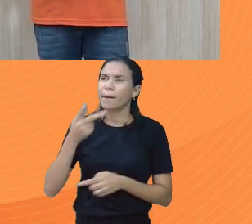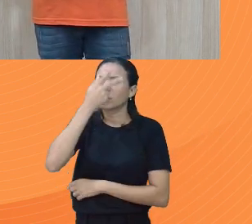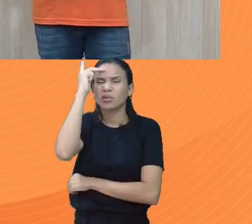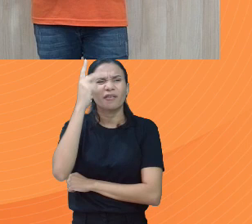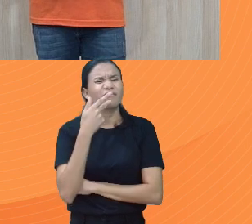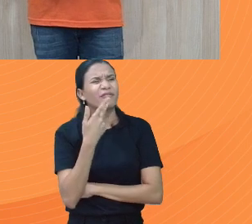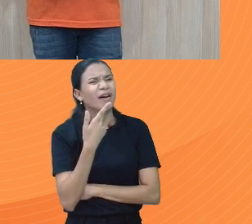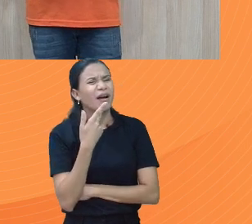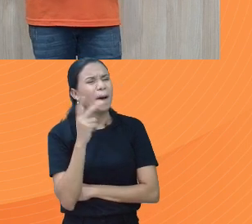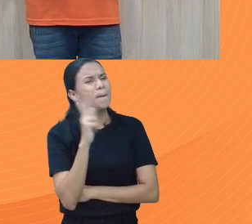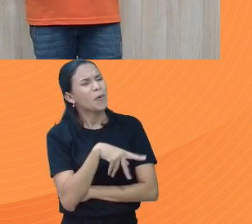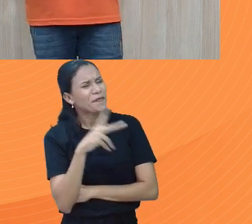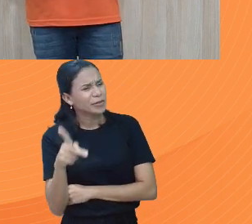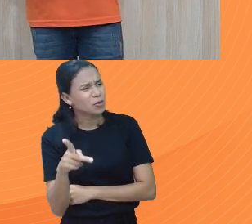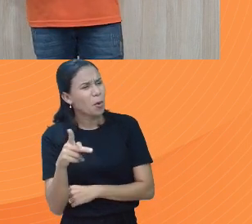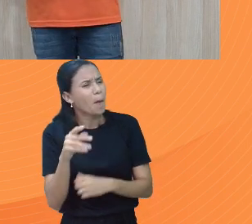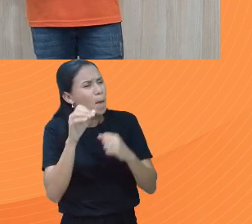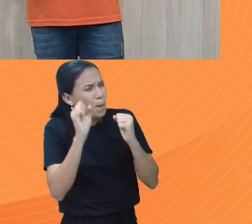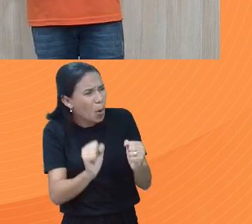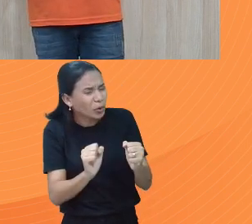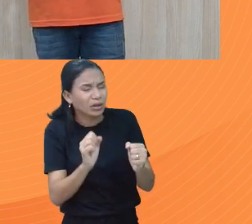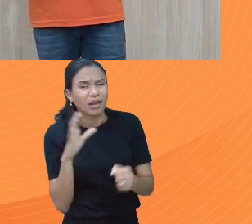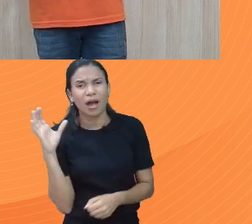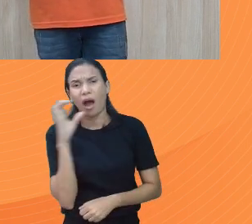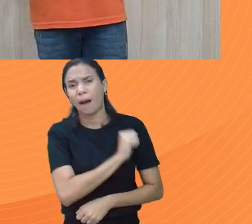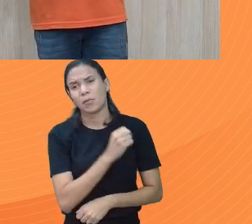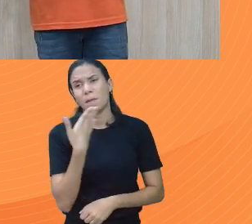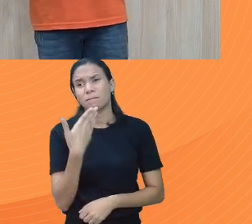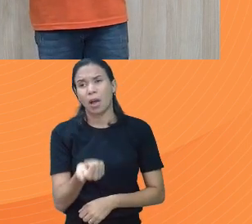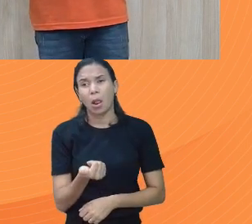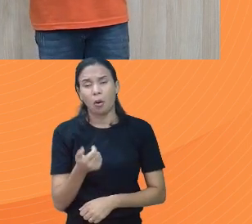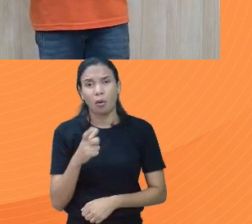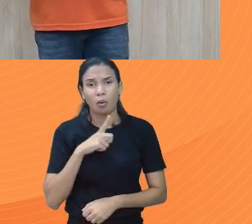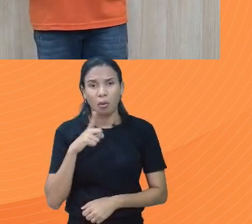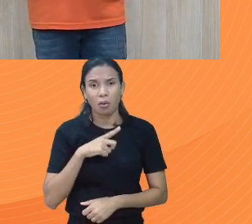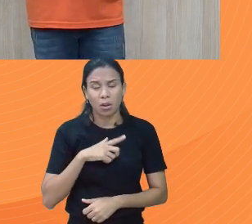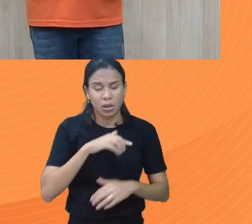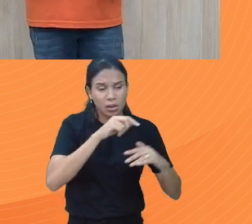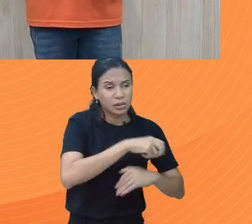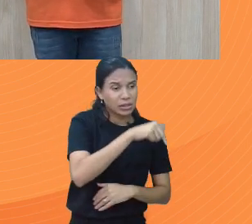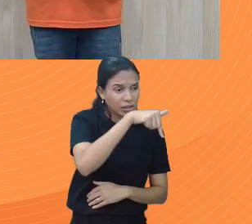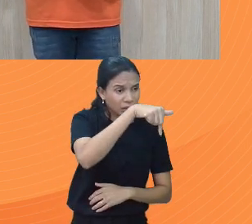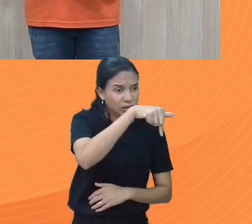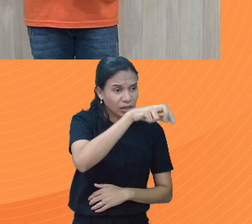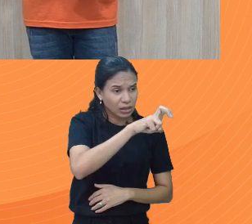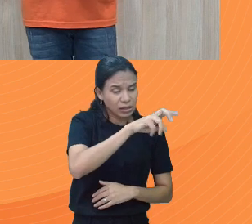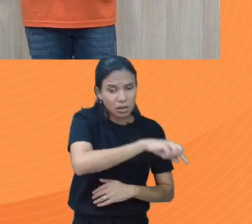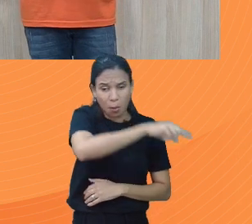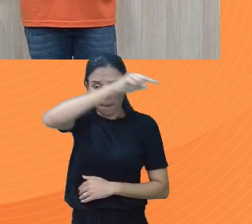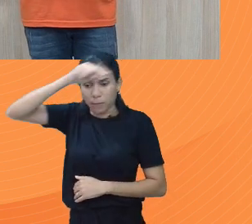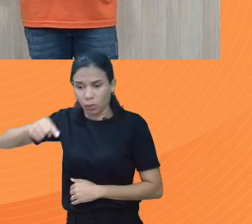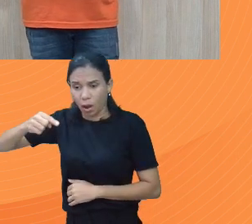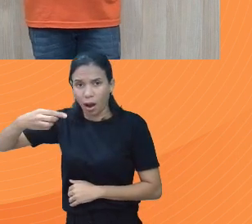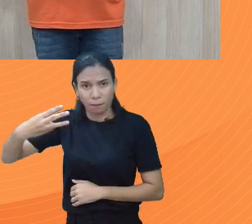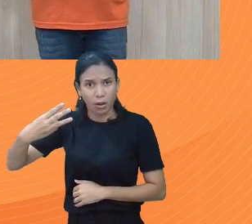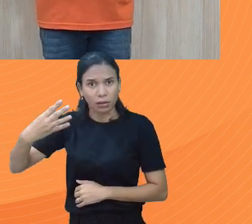chegar e dizer: professor, eu não poderia sair direto dos 75 centésimos para o 3/4,